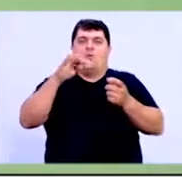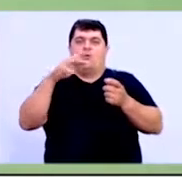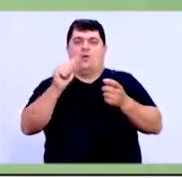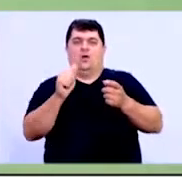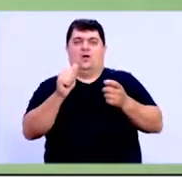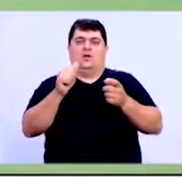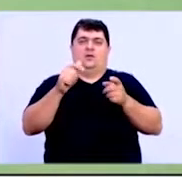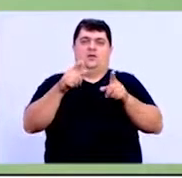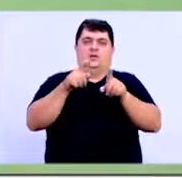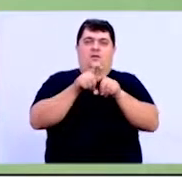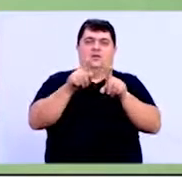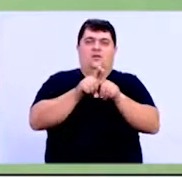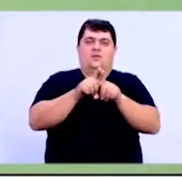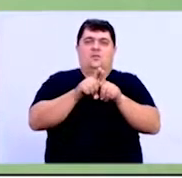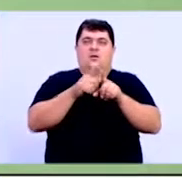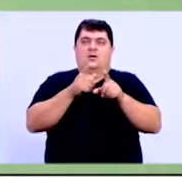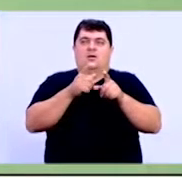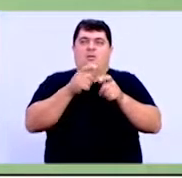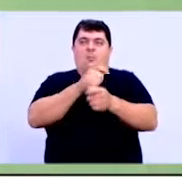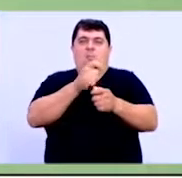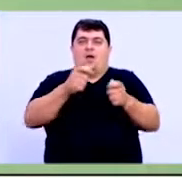contas de fornecedores,